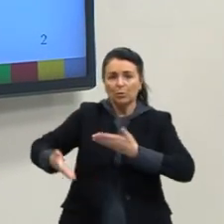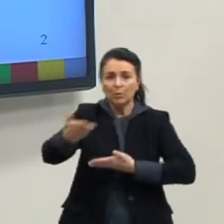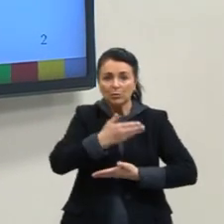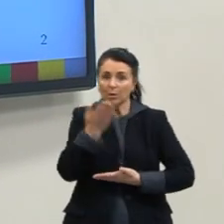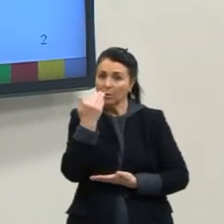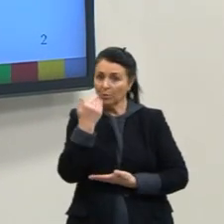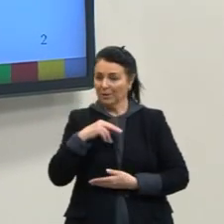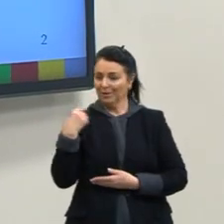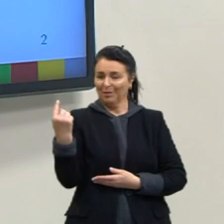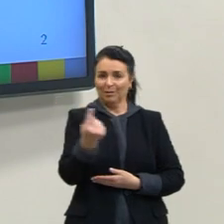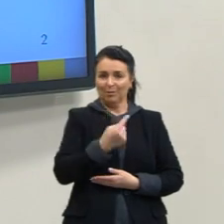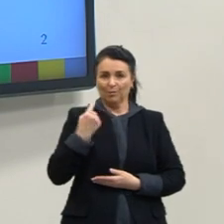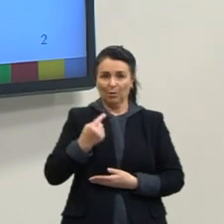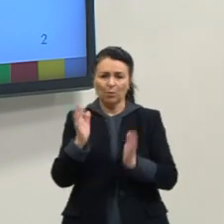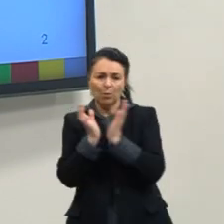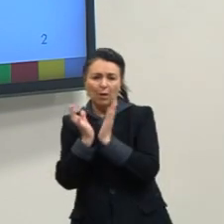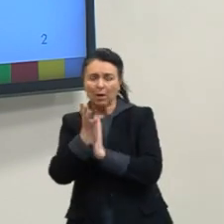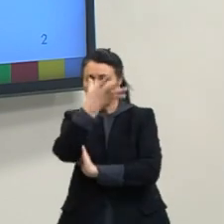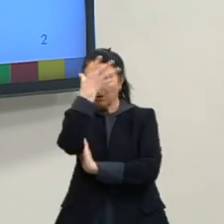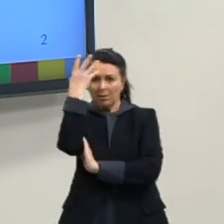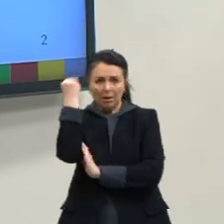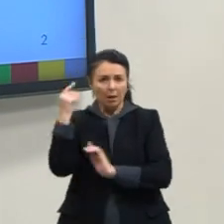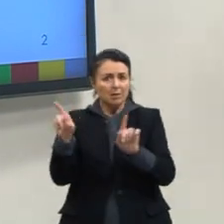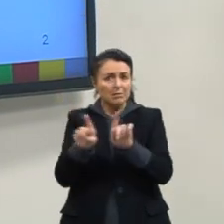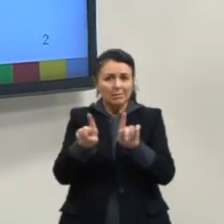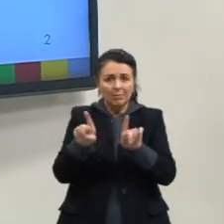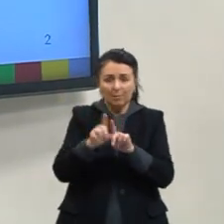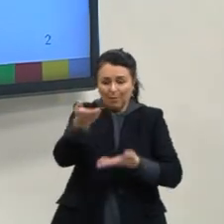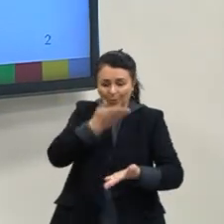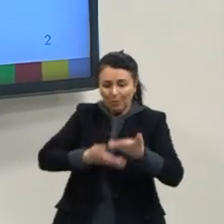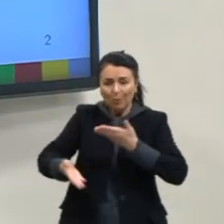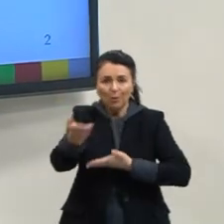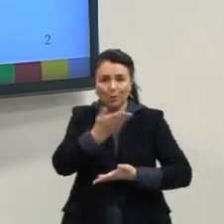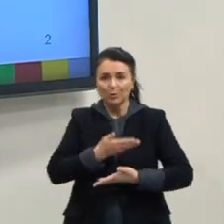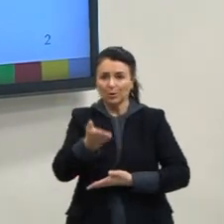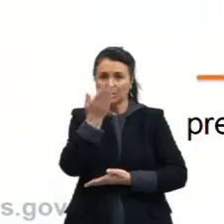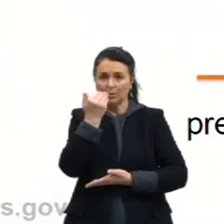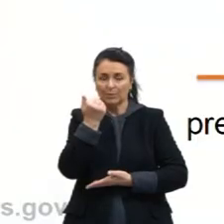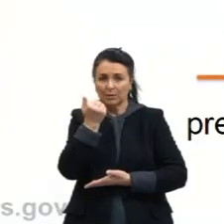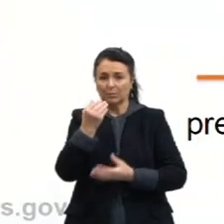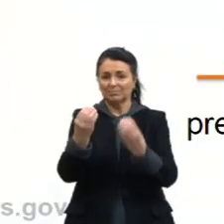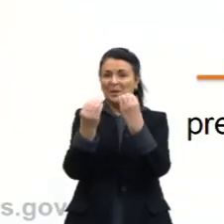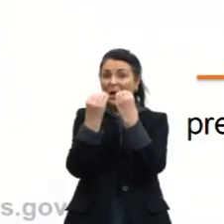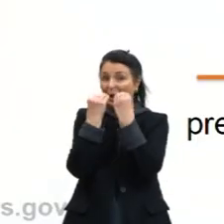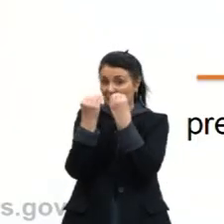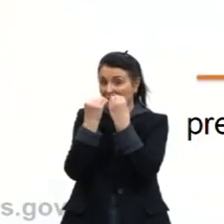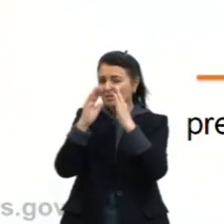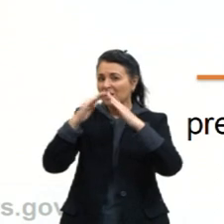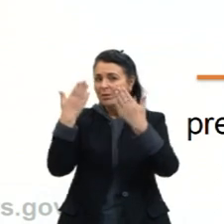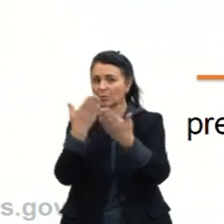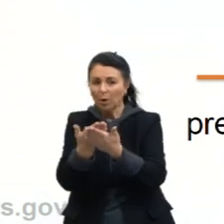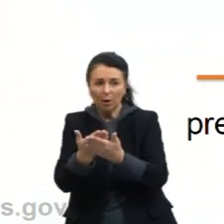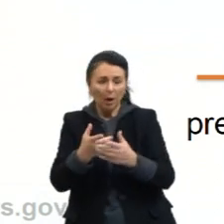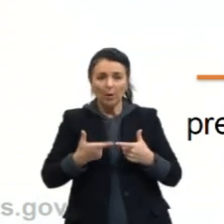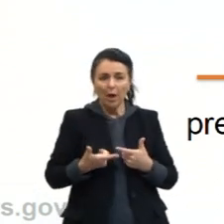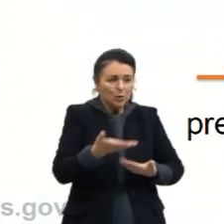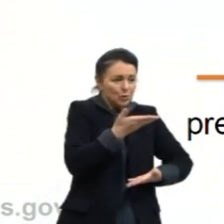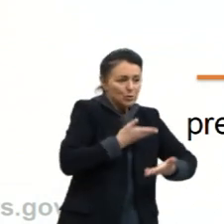Lanche quando colega esquece também né muitas vezes o compartilhamento de lanche é visto como uma confraternização